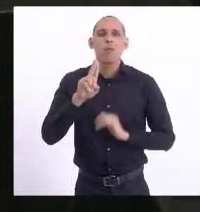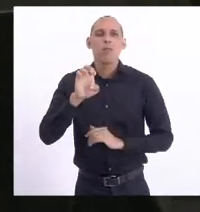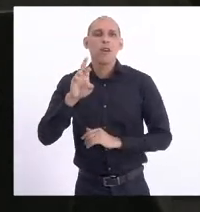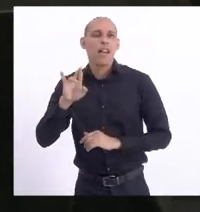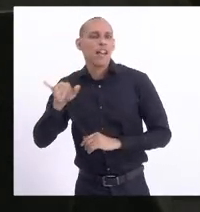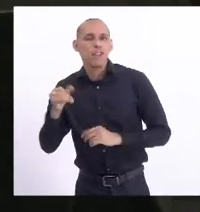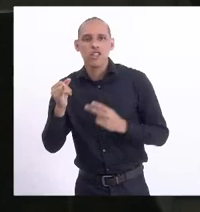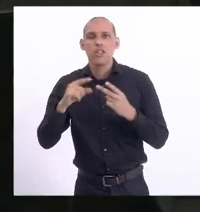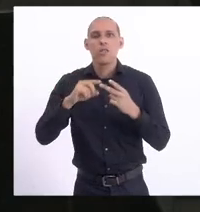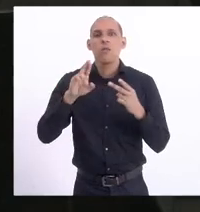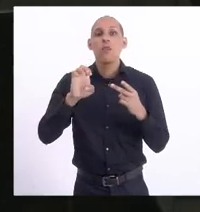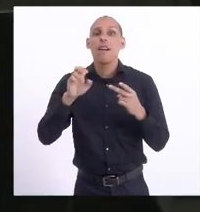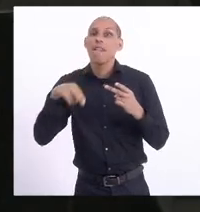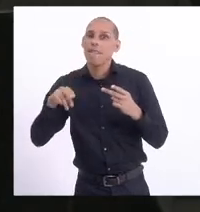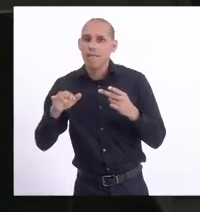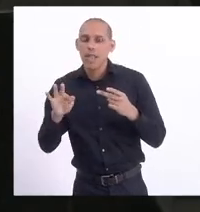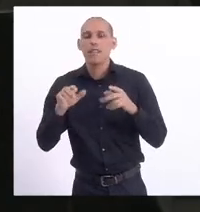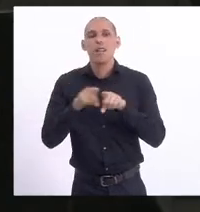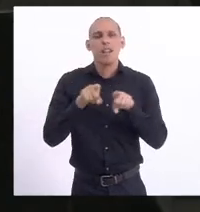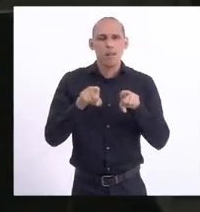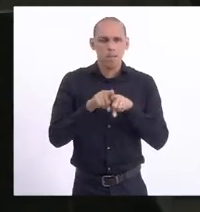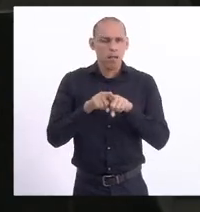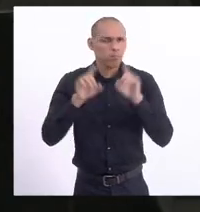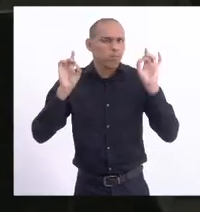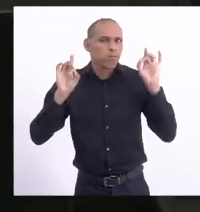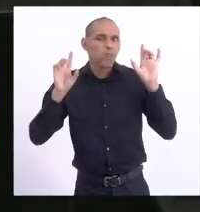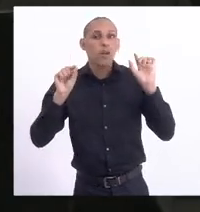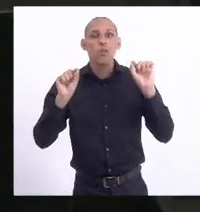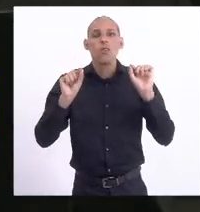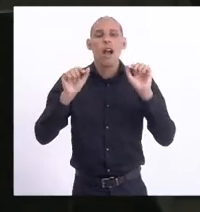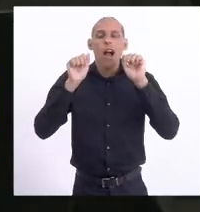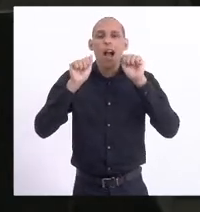UENF. Inclusive, destaco aqui a